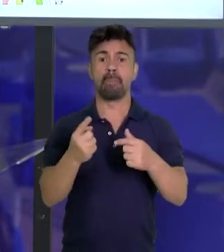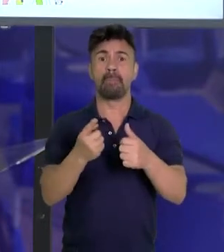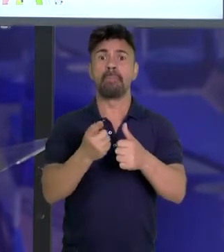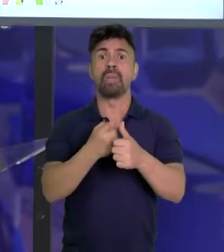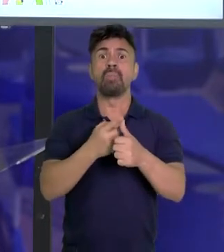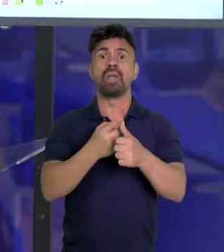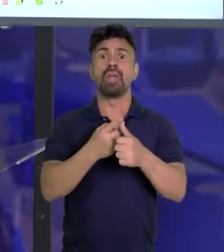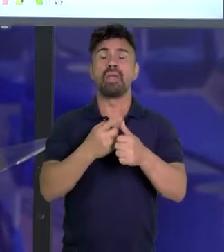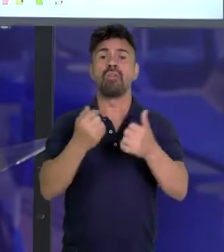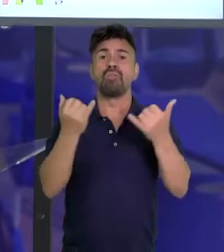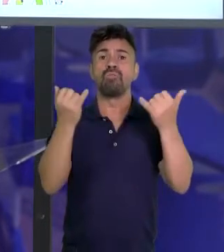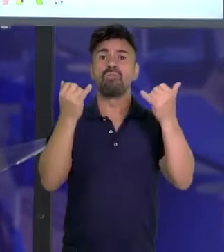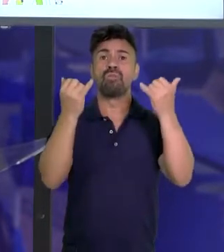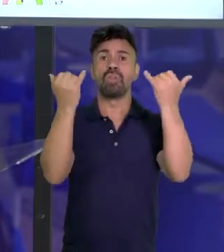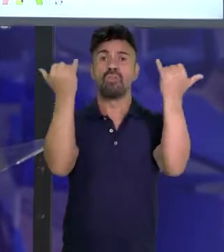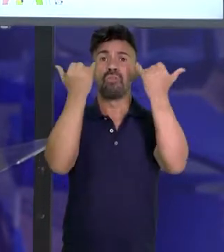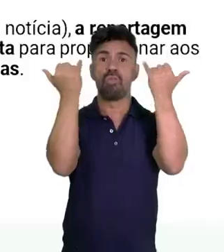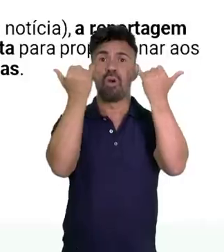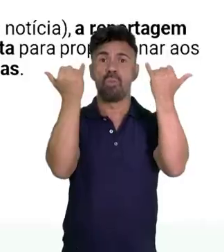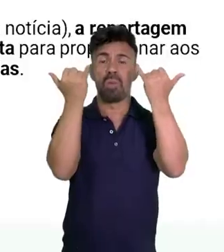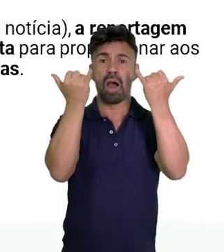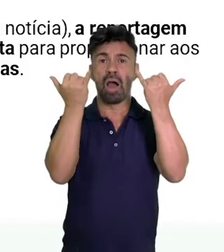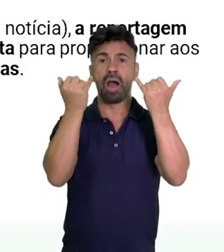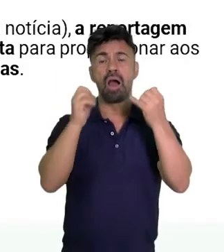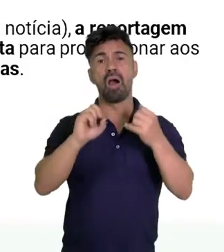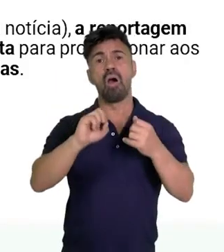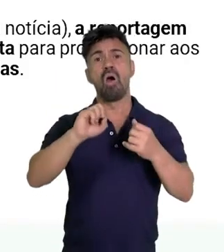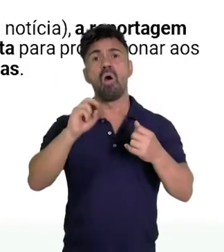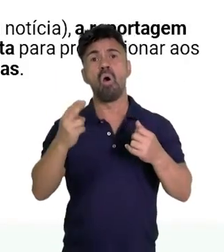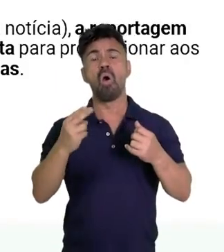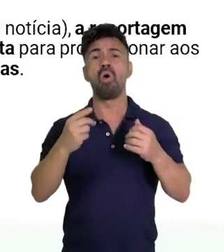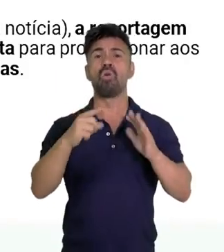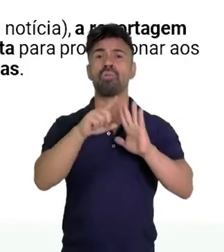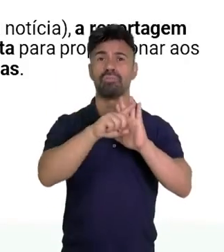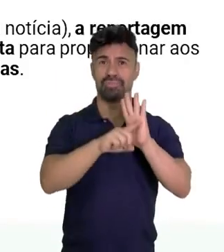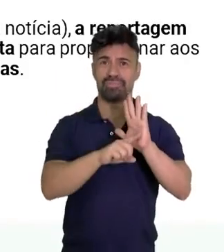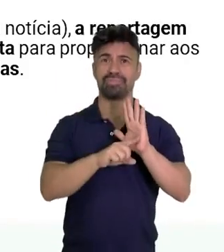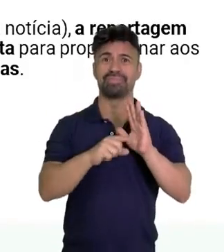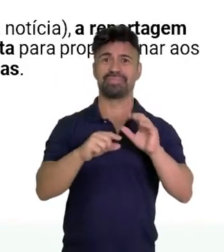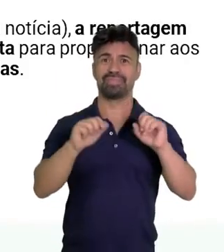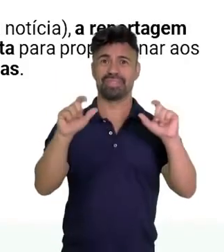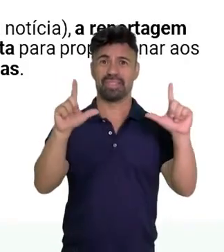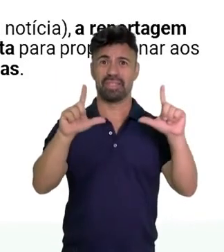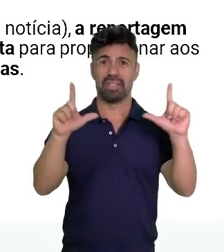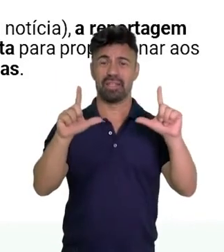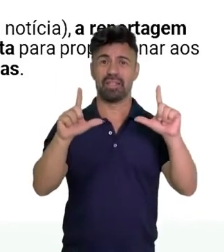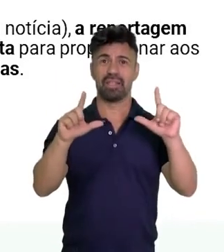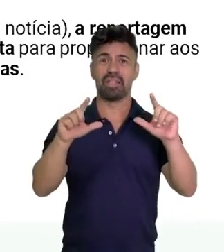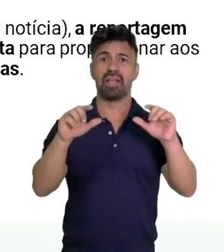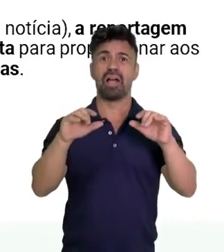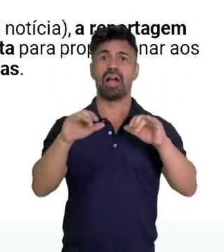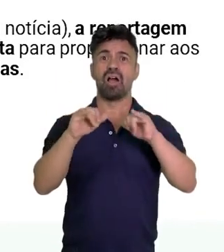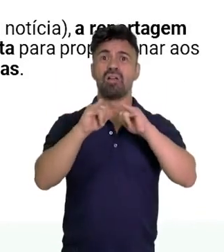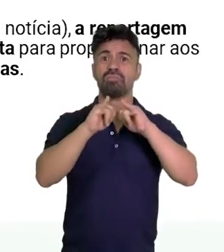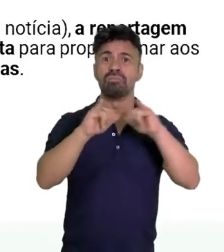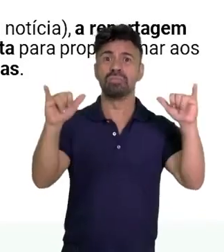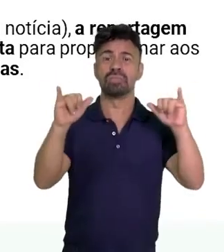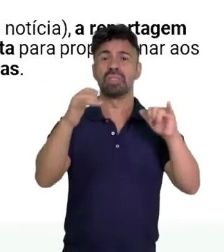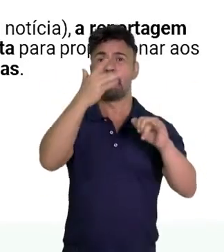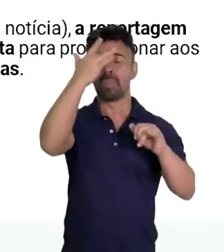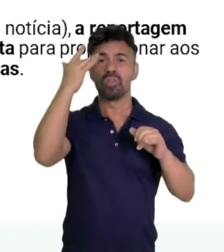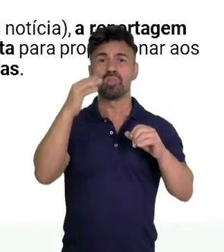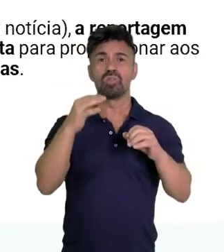é informar o leitor, ou, no caso dos programas que eu mencionei no slide anterior, informar o